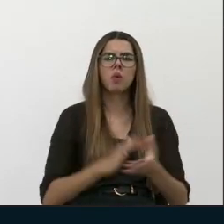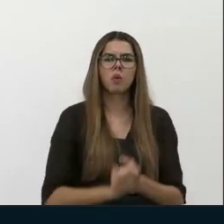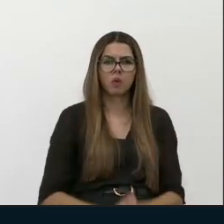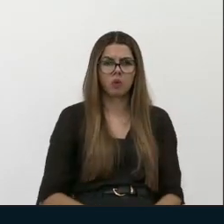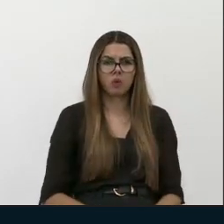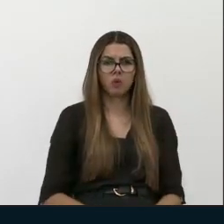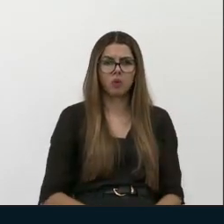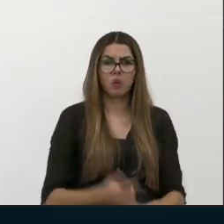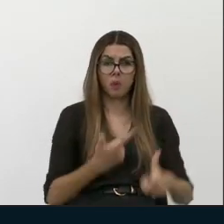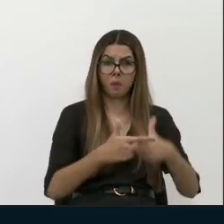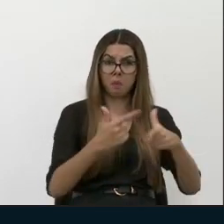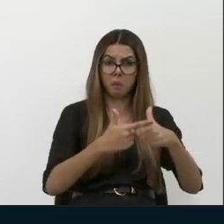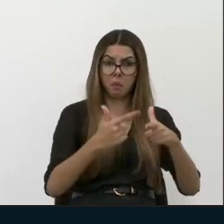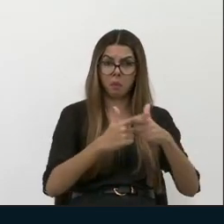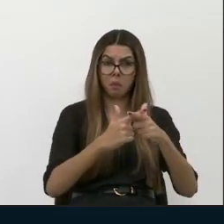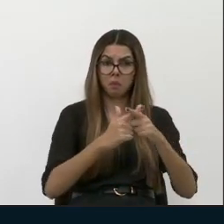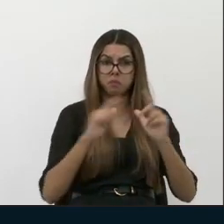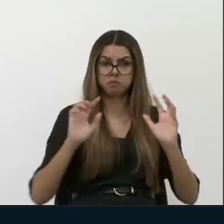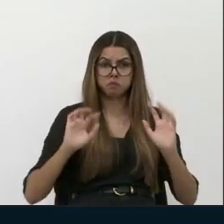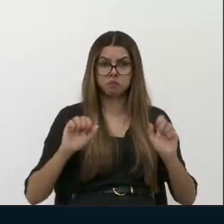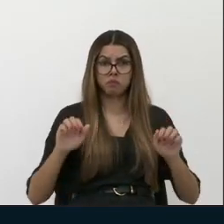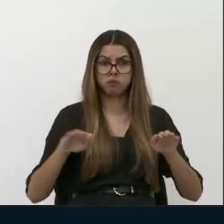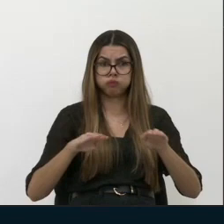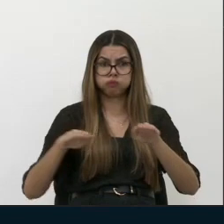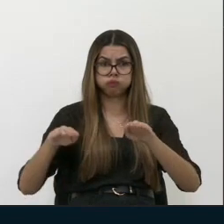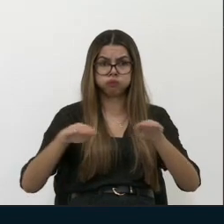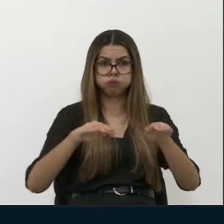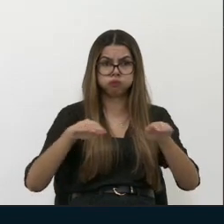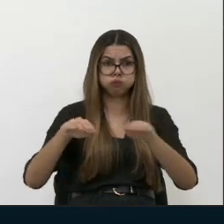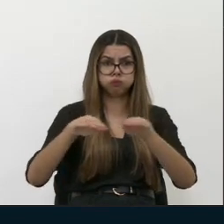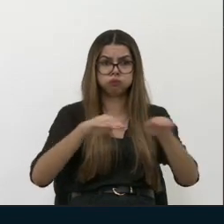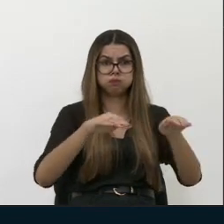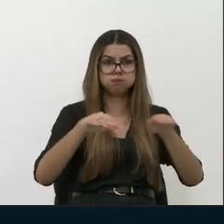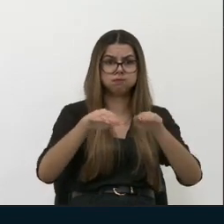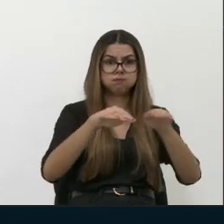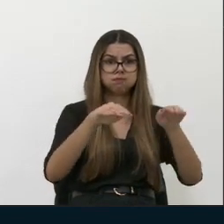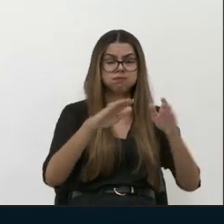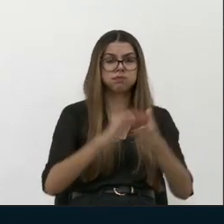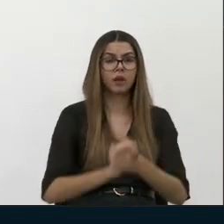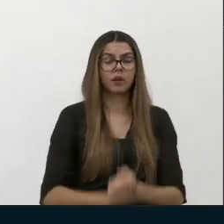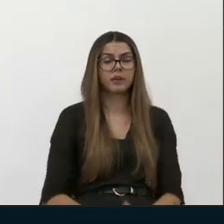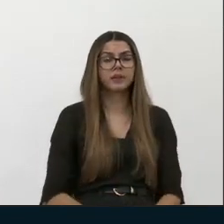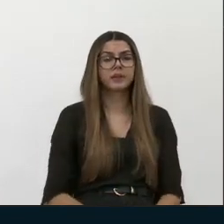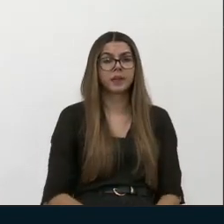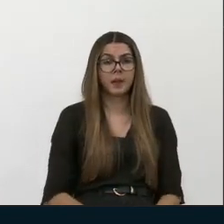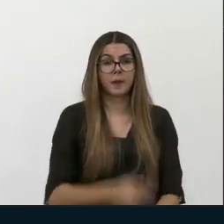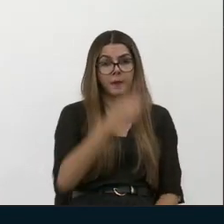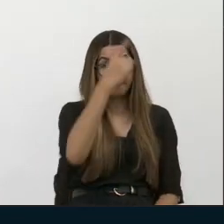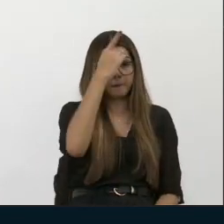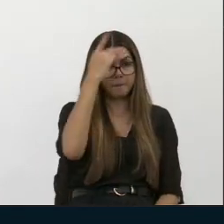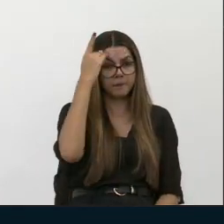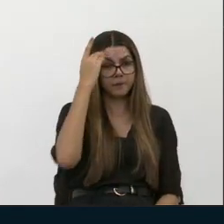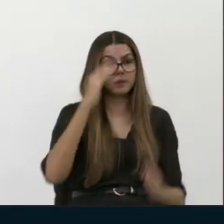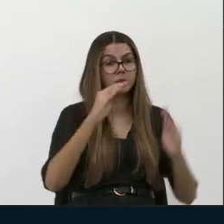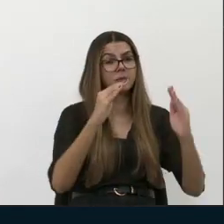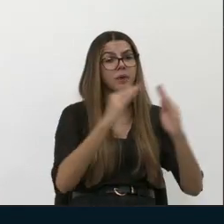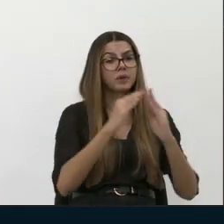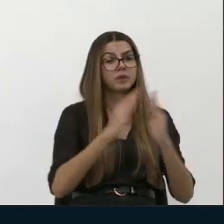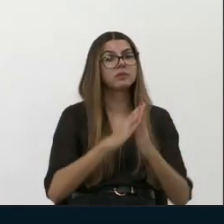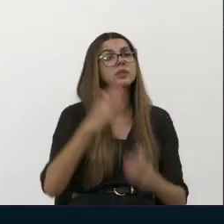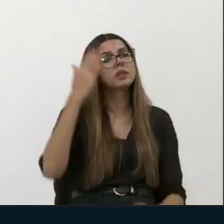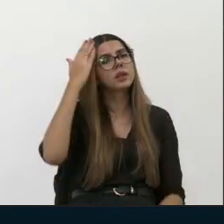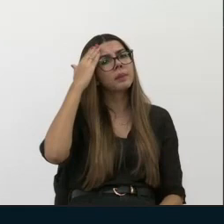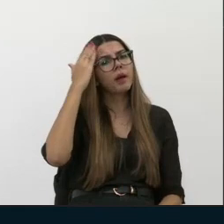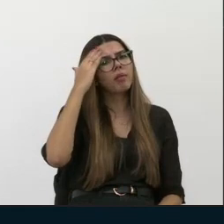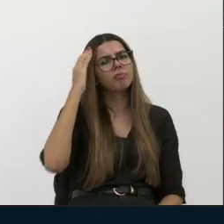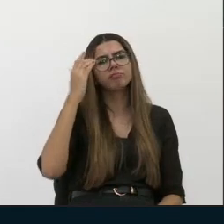problema do trânsito. Porque é isso que as pessoas que moram ali na região e que passam pelo trevo quer saber. Eu não